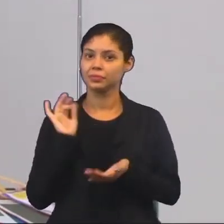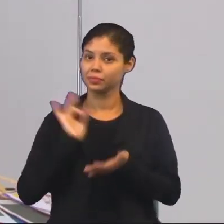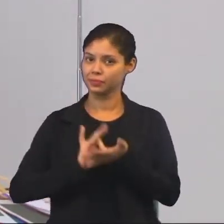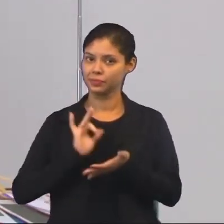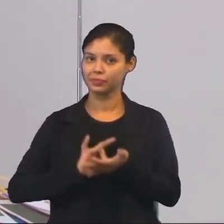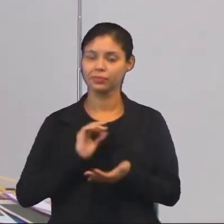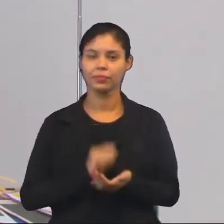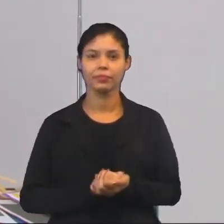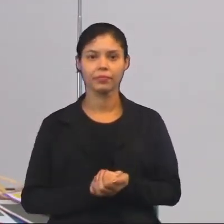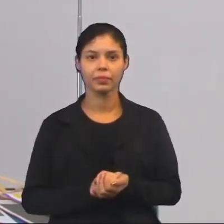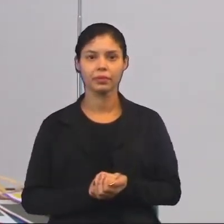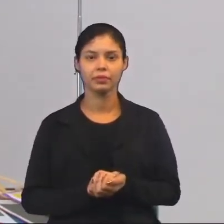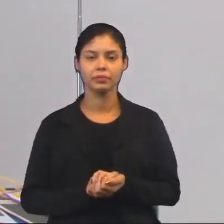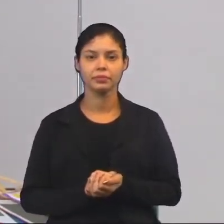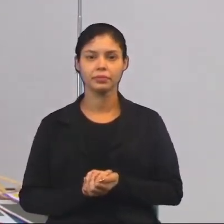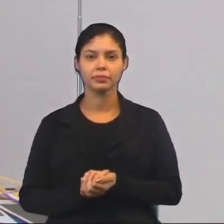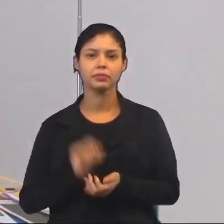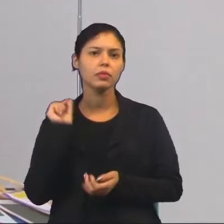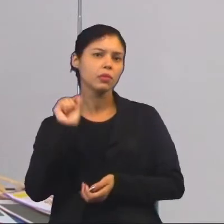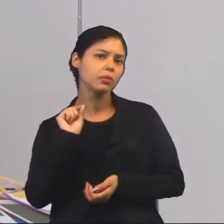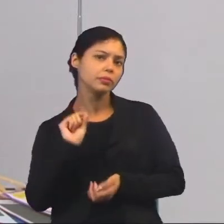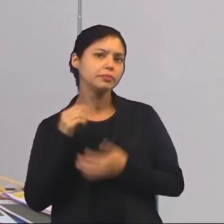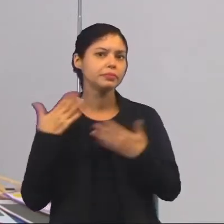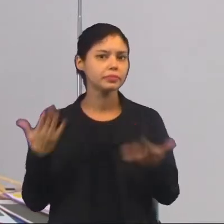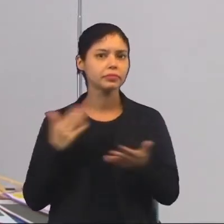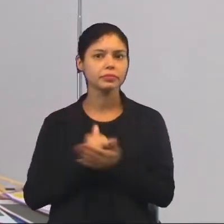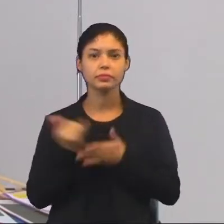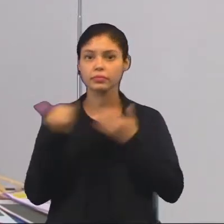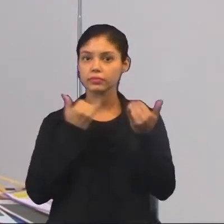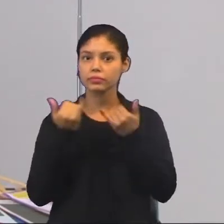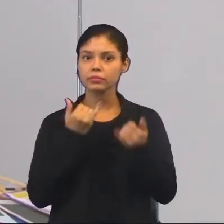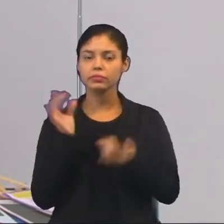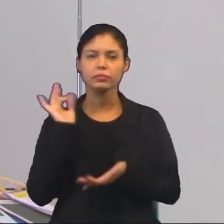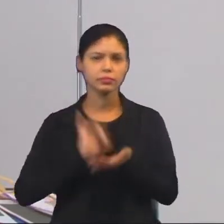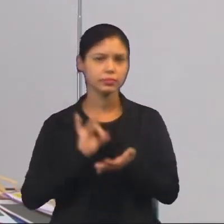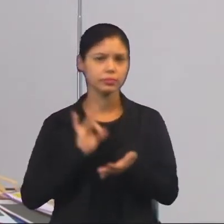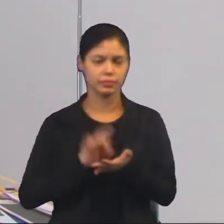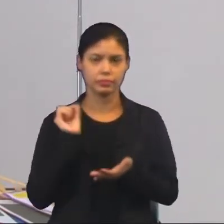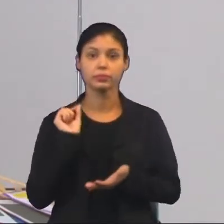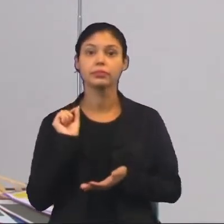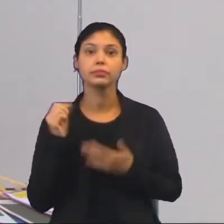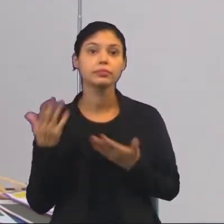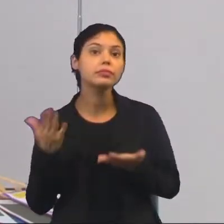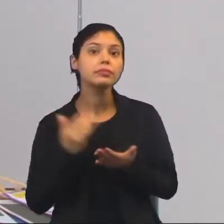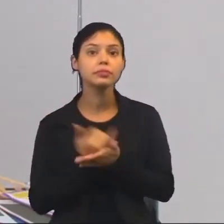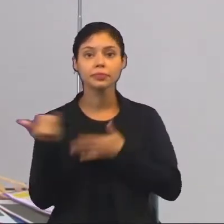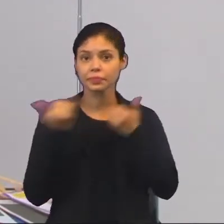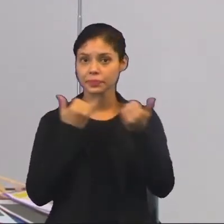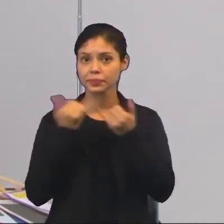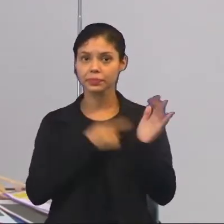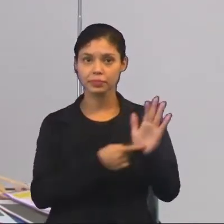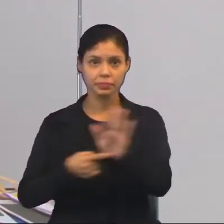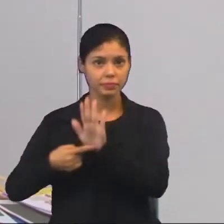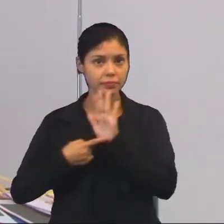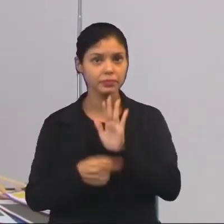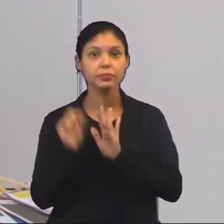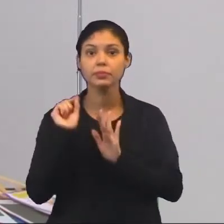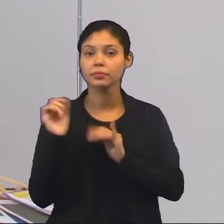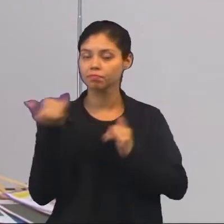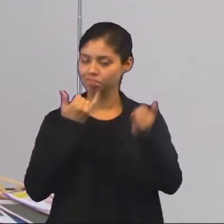verdadeira, isso mesmo, uma notícia verdadeira. E o que é isso, uma notícia verdadeira? São as notícias que elas apresentam o quê?